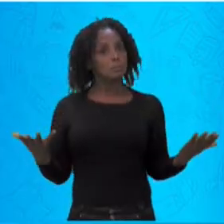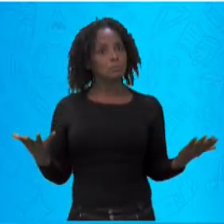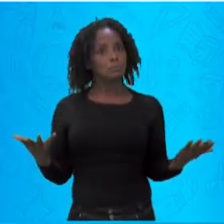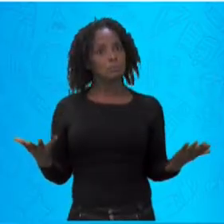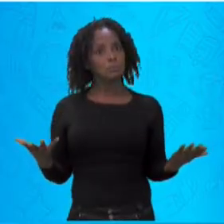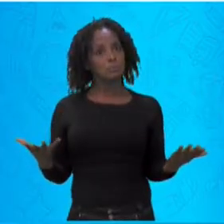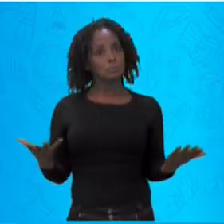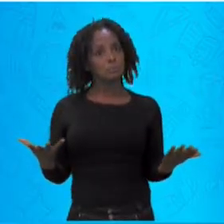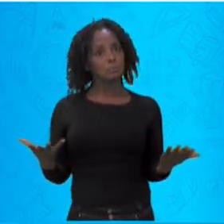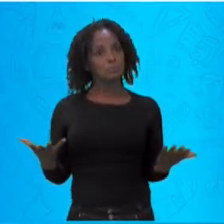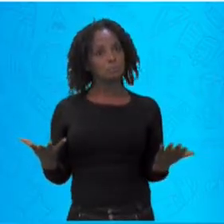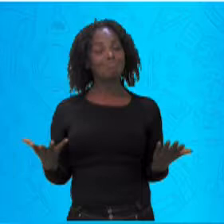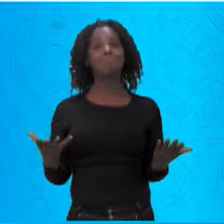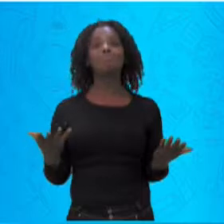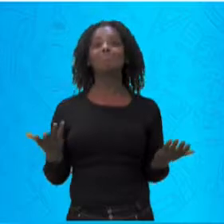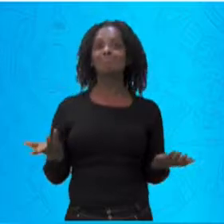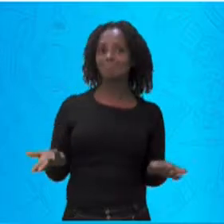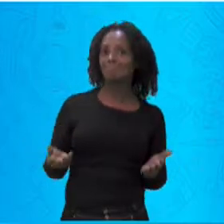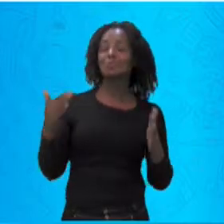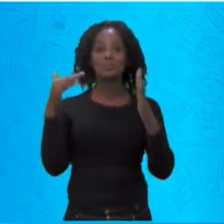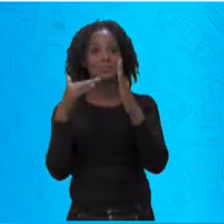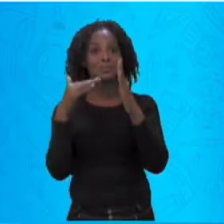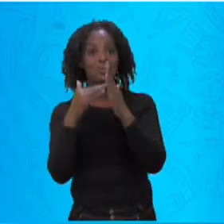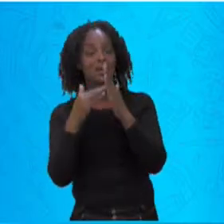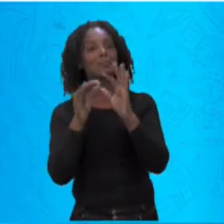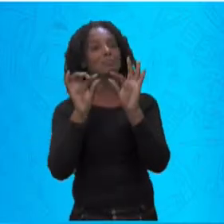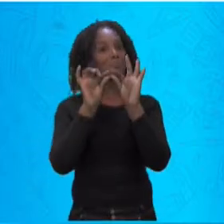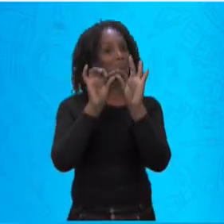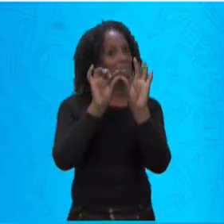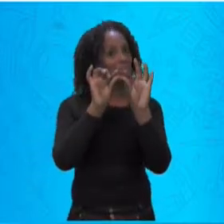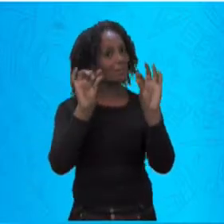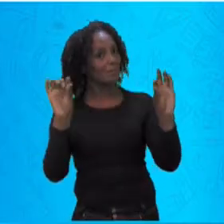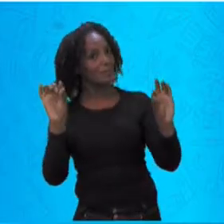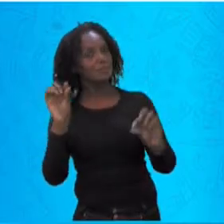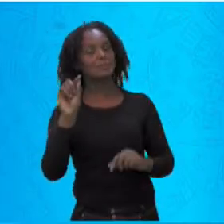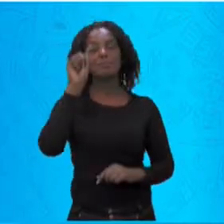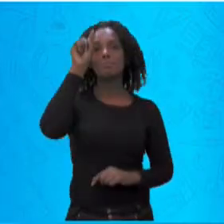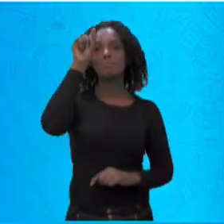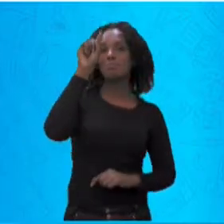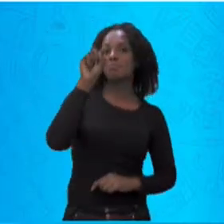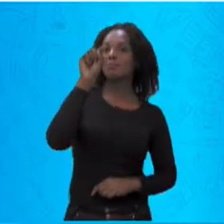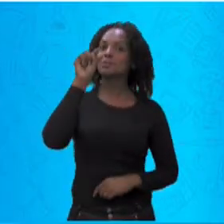susto! Pois é, no final da frase, o ponto de